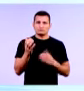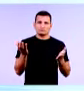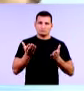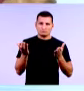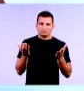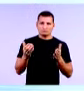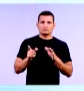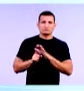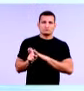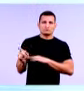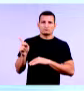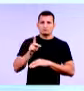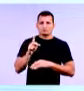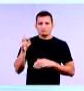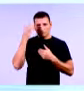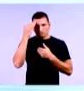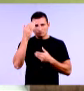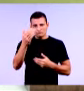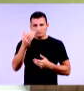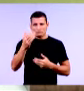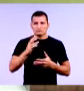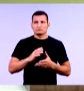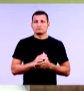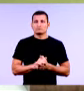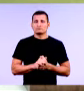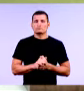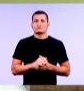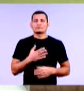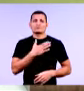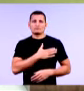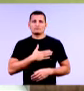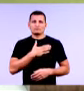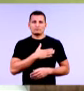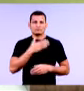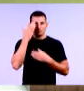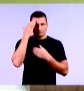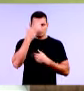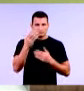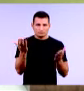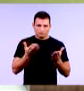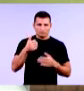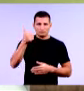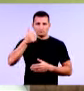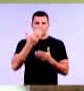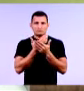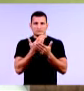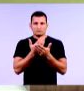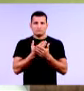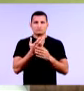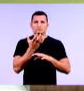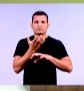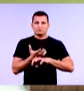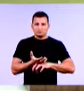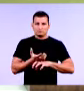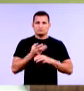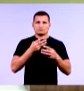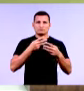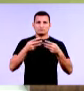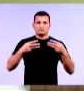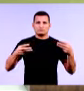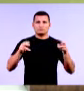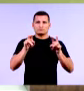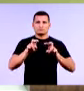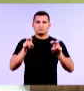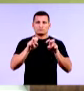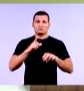Alisson para as considerações finais. Eu gostaria de agradecer a nossa primeira aula da disciplina de redes de computadores. Nós temos mais 5 aulas